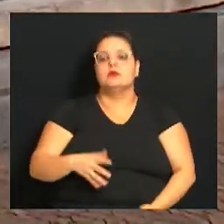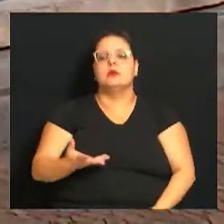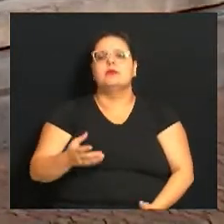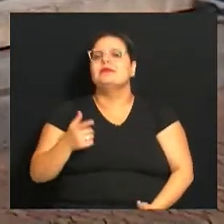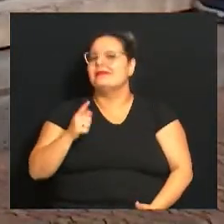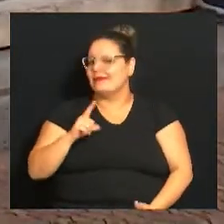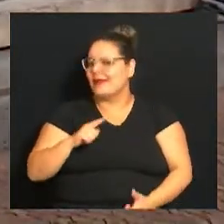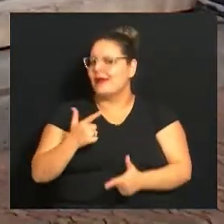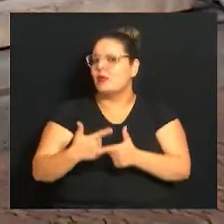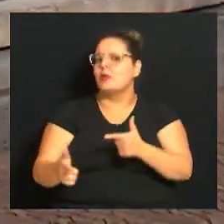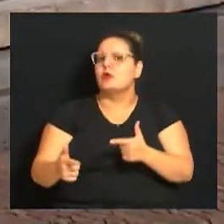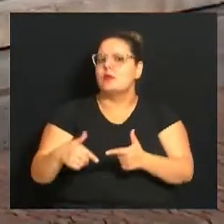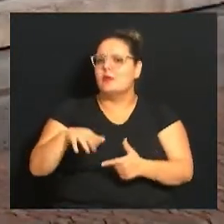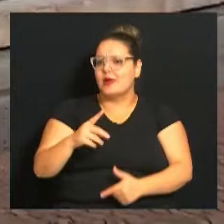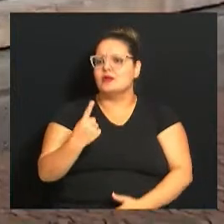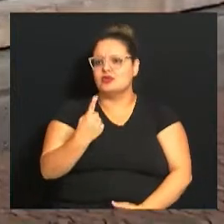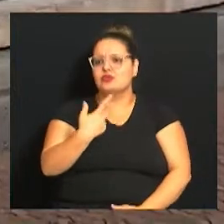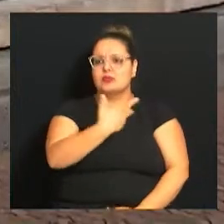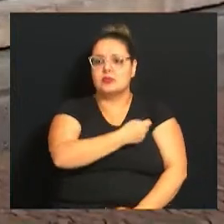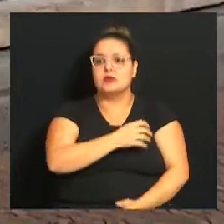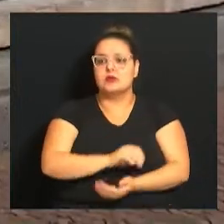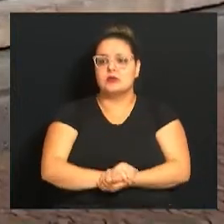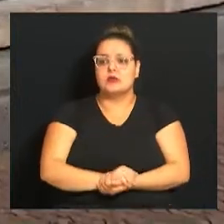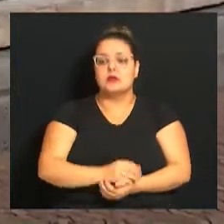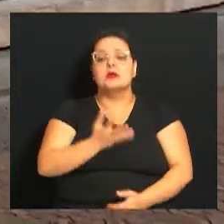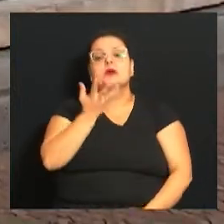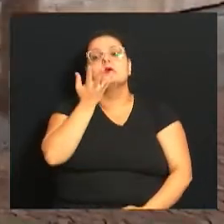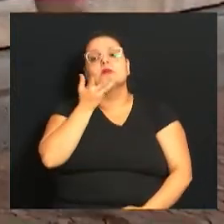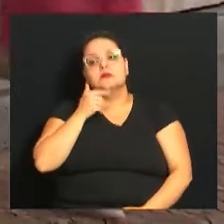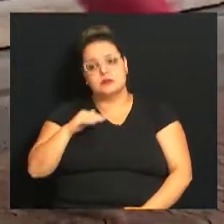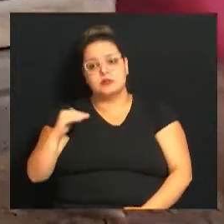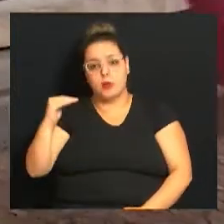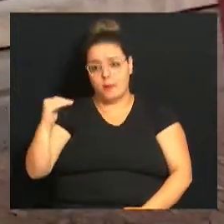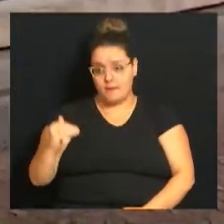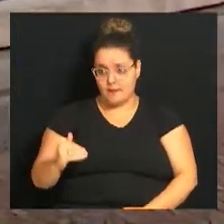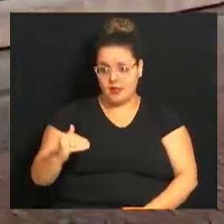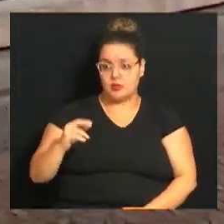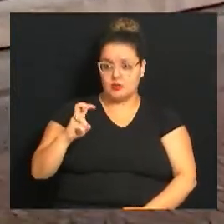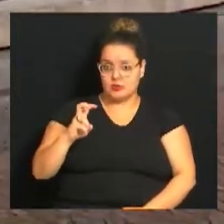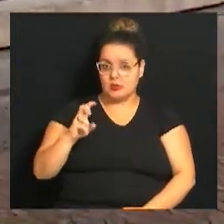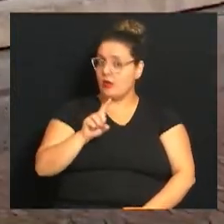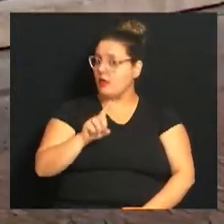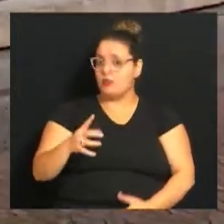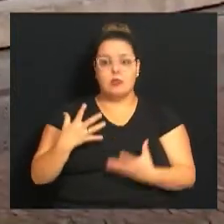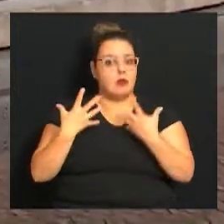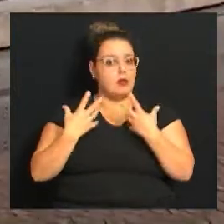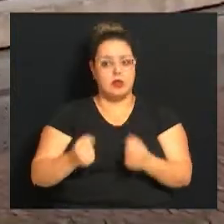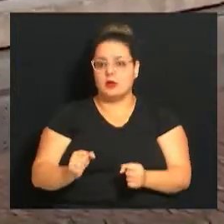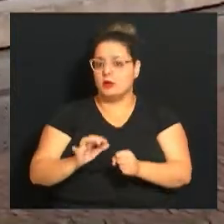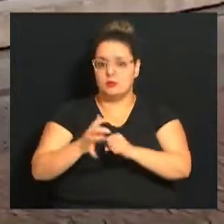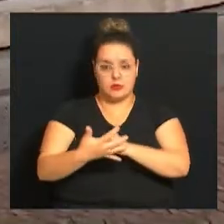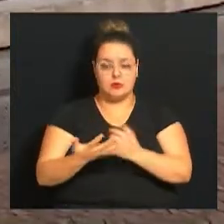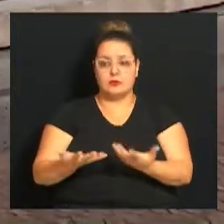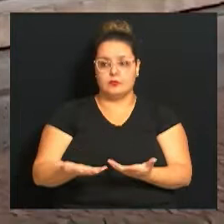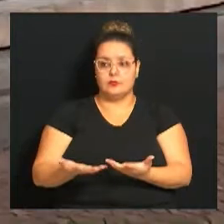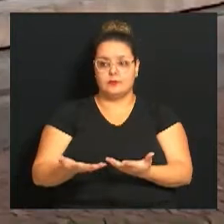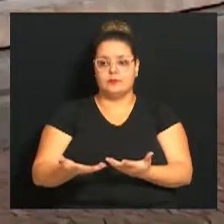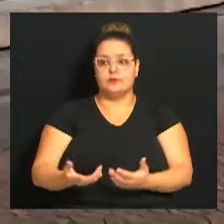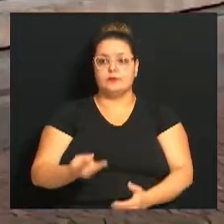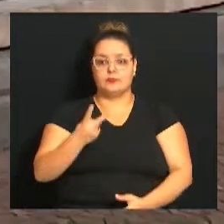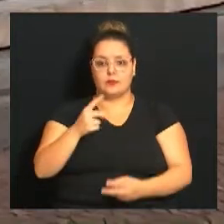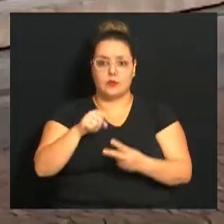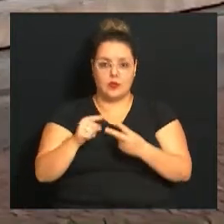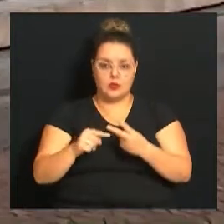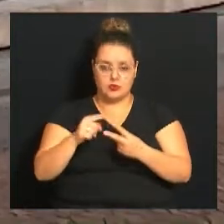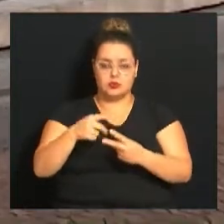tomar mais de uma vacina? As crianças, né, os menores de 5 anos não recebem a vacina contra a Covid. Então, as 2 vacinas disponíveis agora na